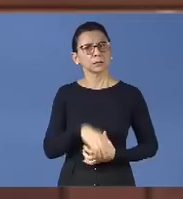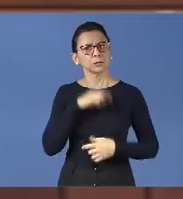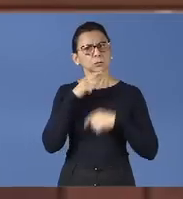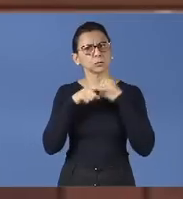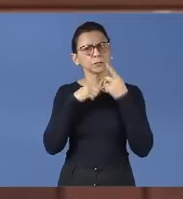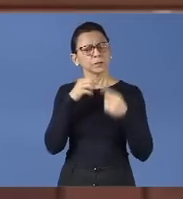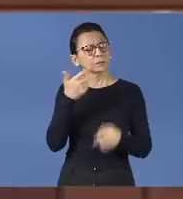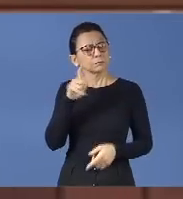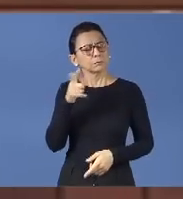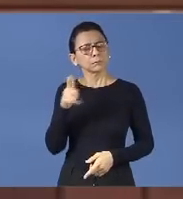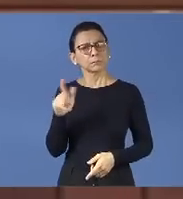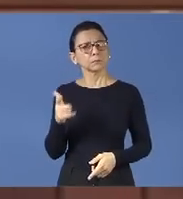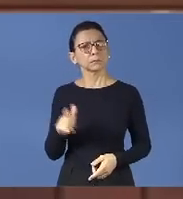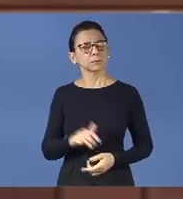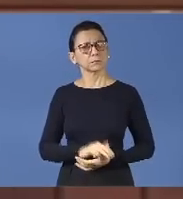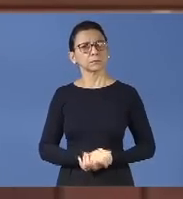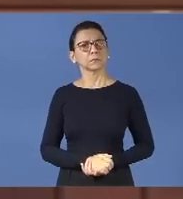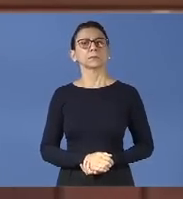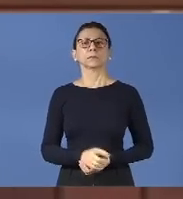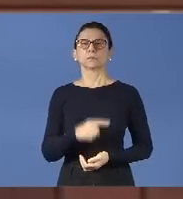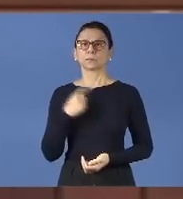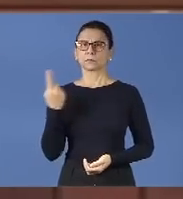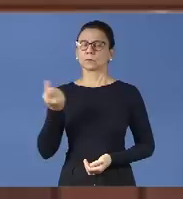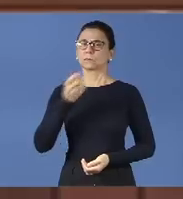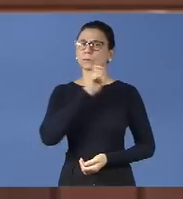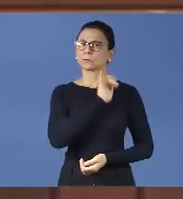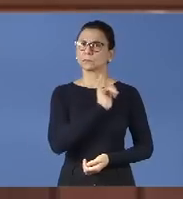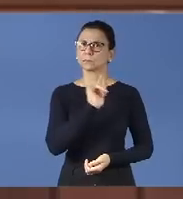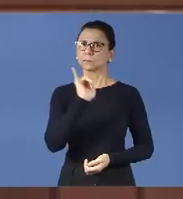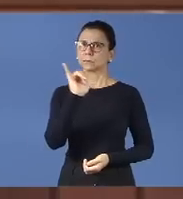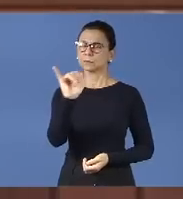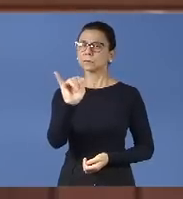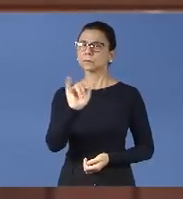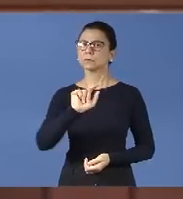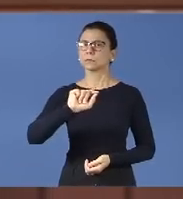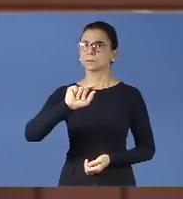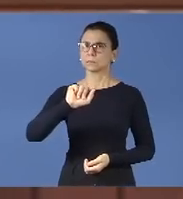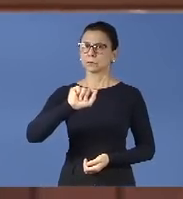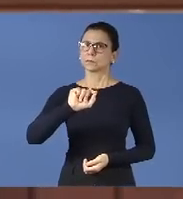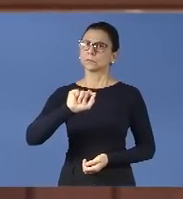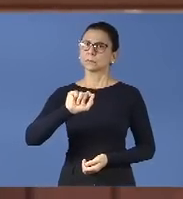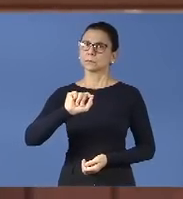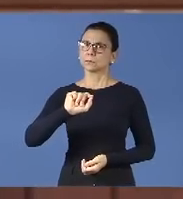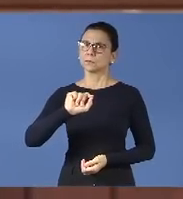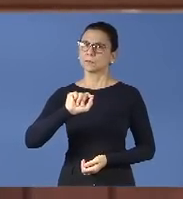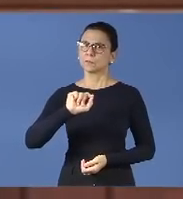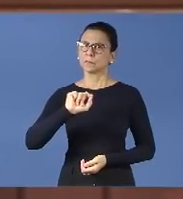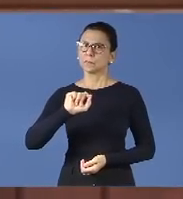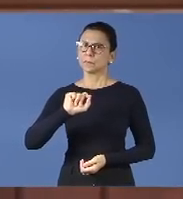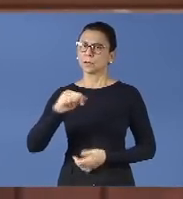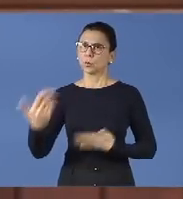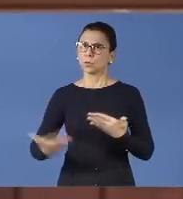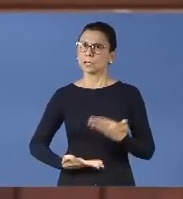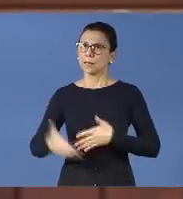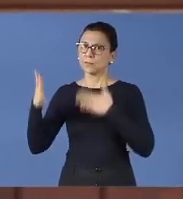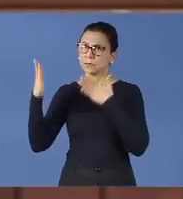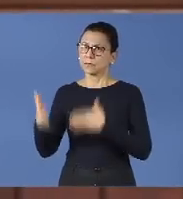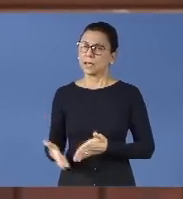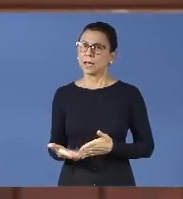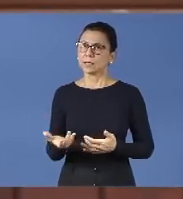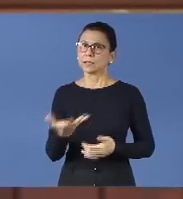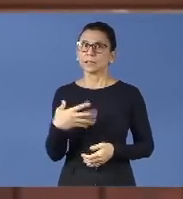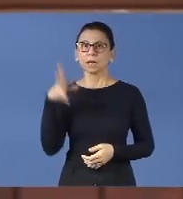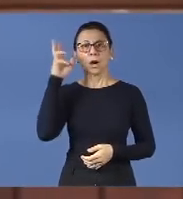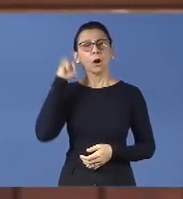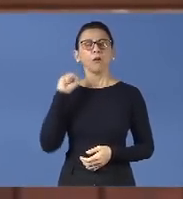variação no que estamos falando. Nós estamos dizendo aquilo que a obra, que os fiéis querem ouvir. O infiel não quer